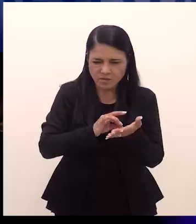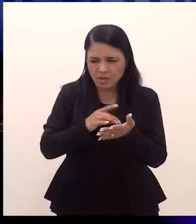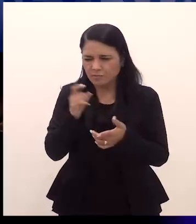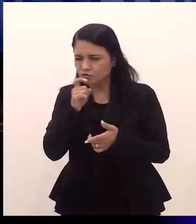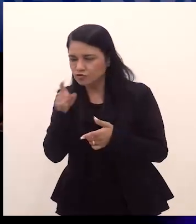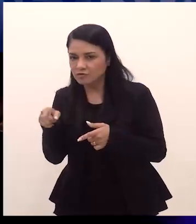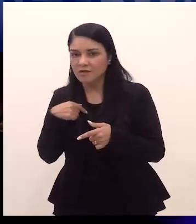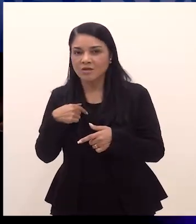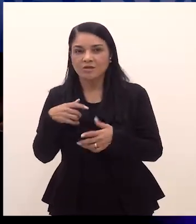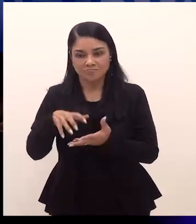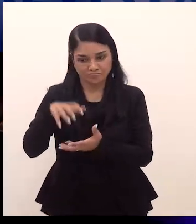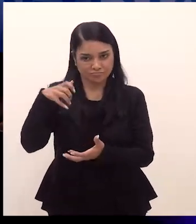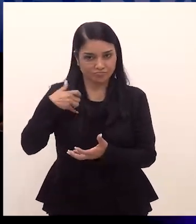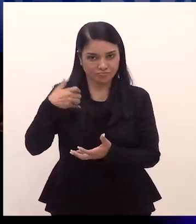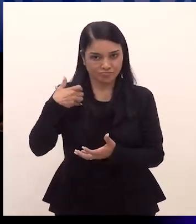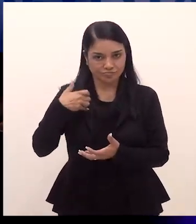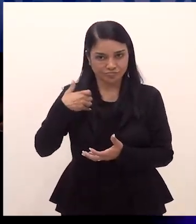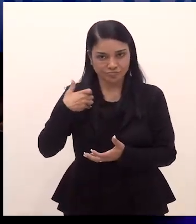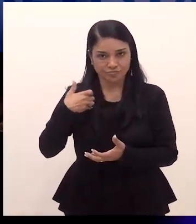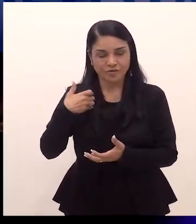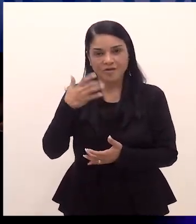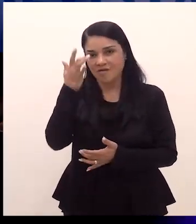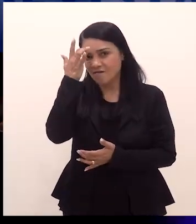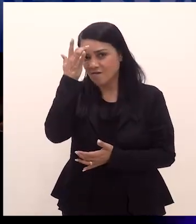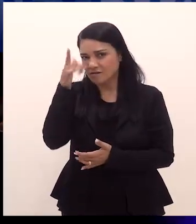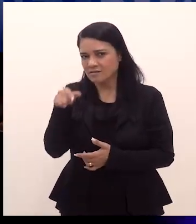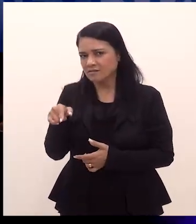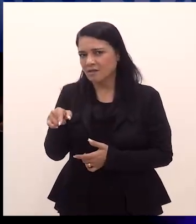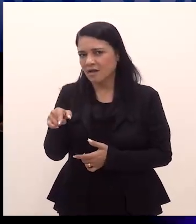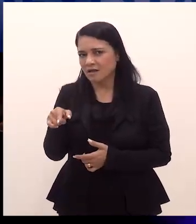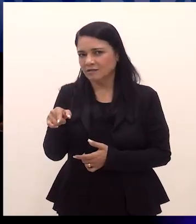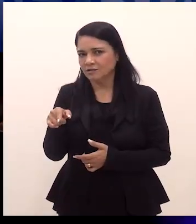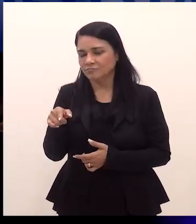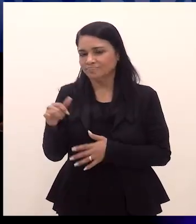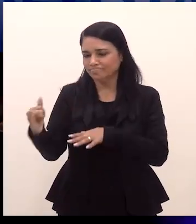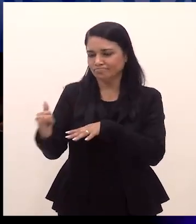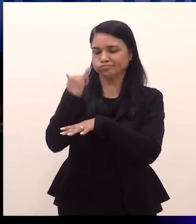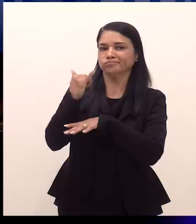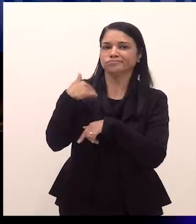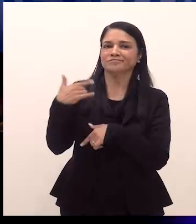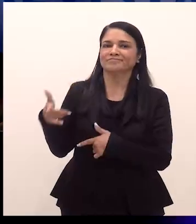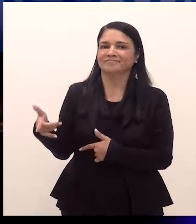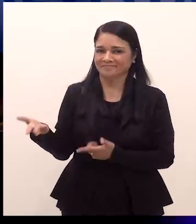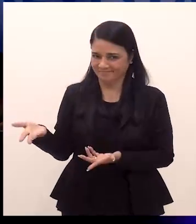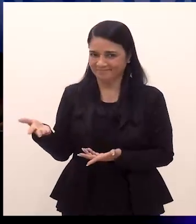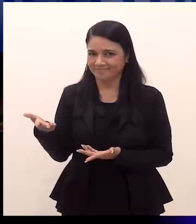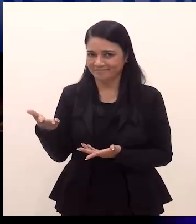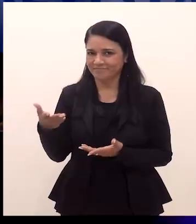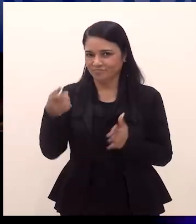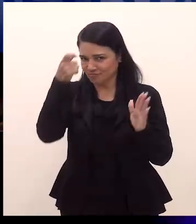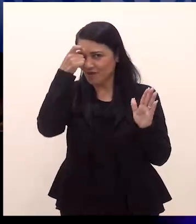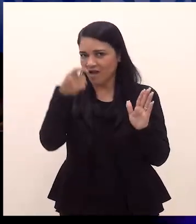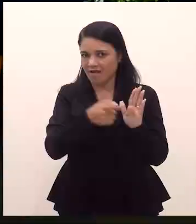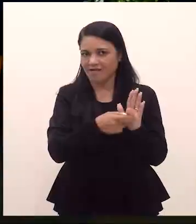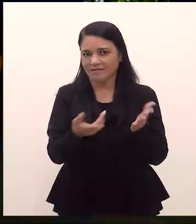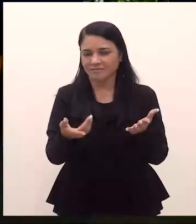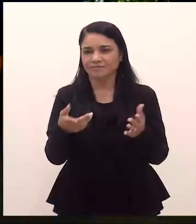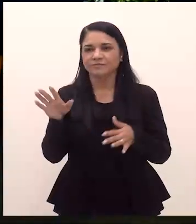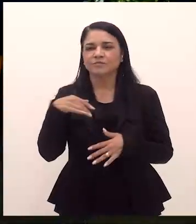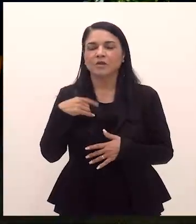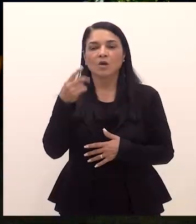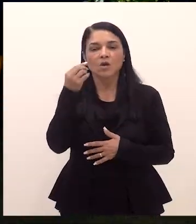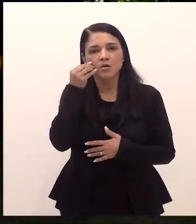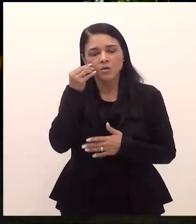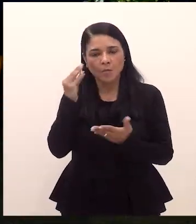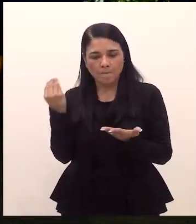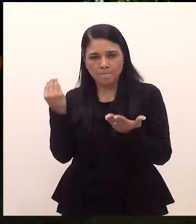que não é. Eu vejo, por exemplo, as pessoas mais velhas, elas têm muita facilidade de serem enganadas. Com certeza. Né?